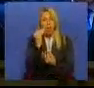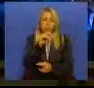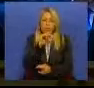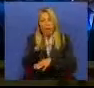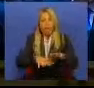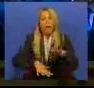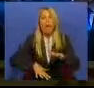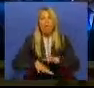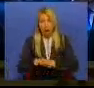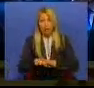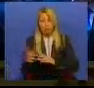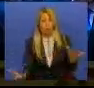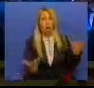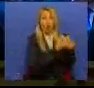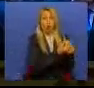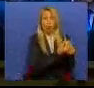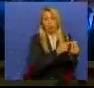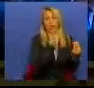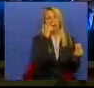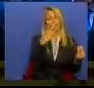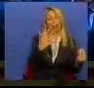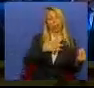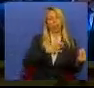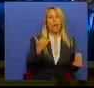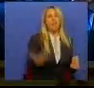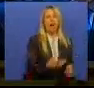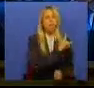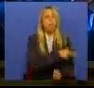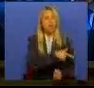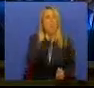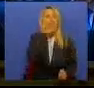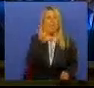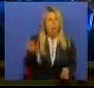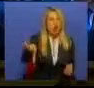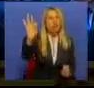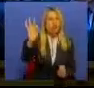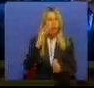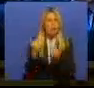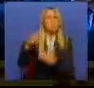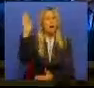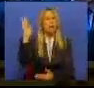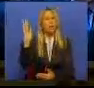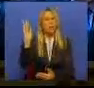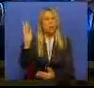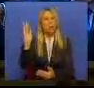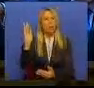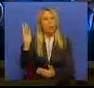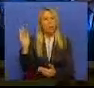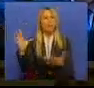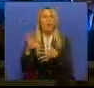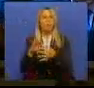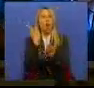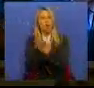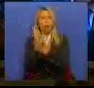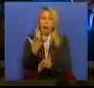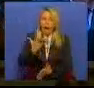querem fornecer às famílias o poder para escolherem mais, para poderem escolher mais do ponto de vista da escola que